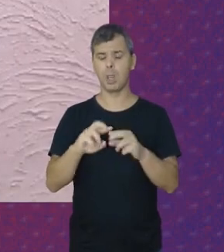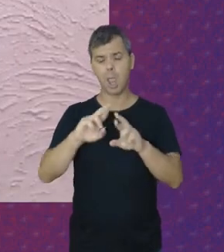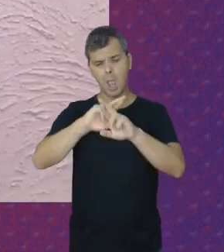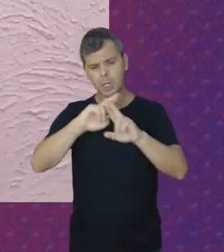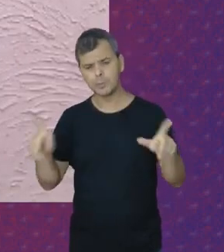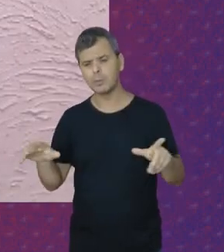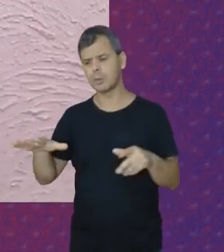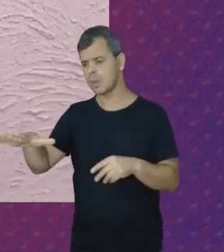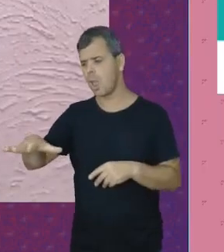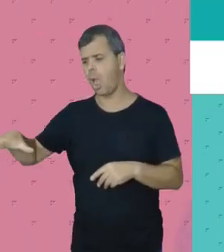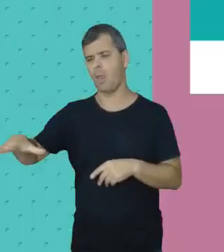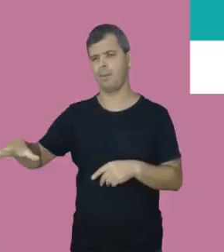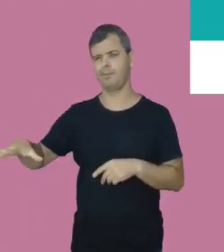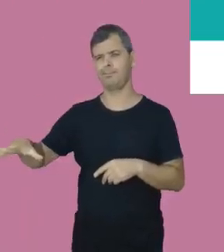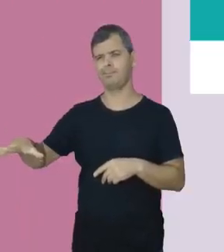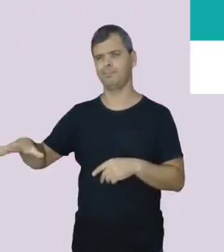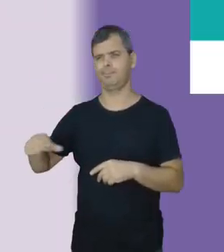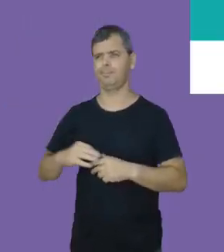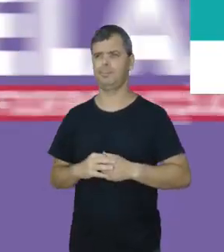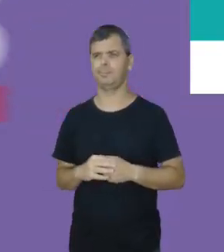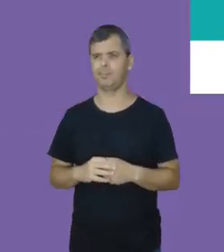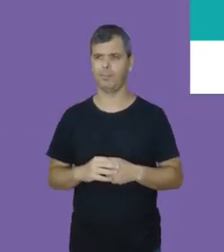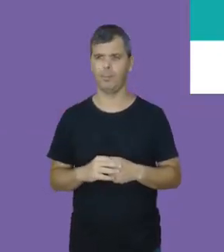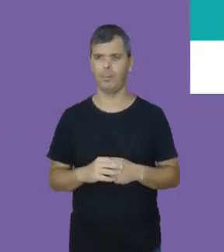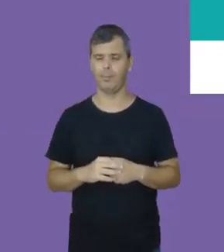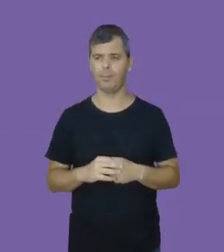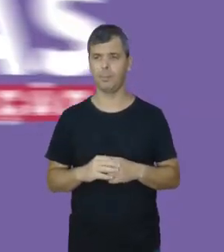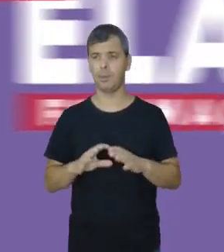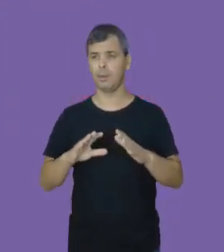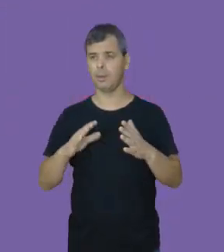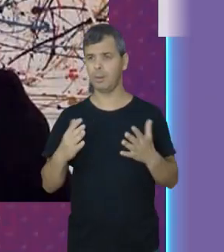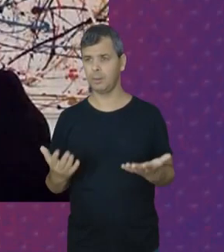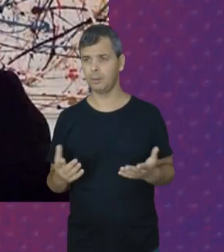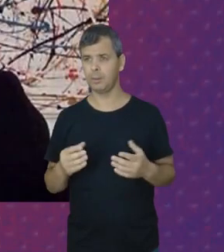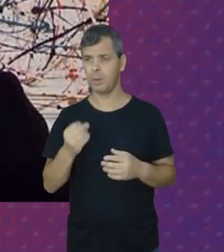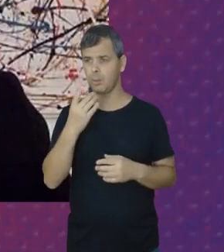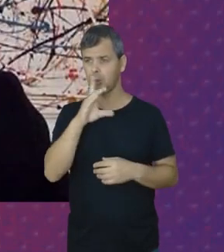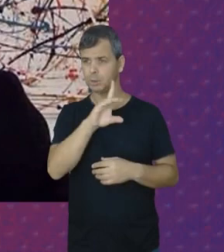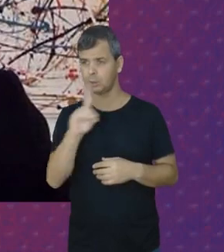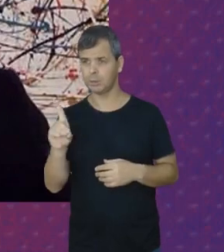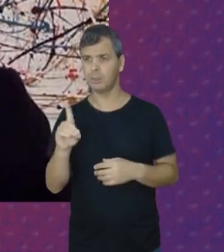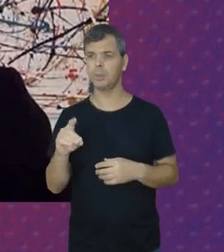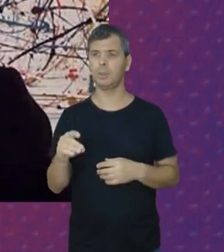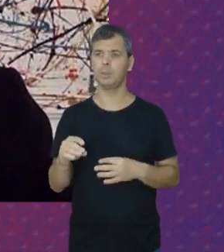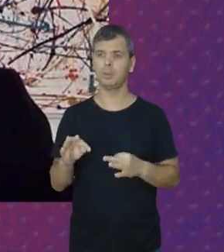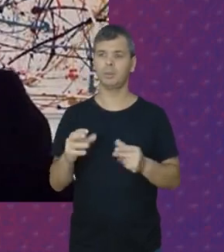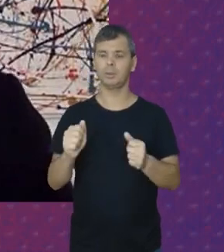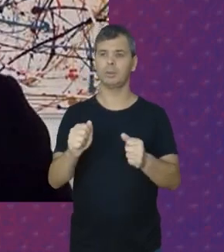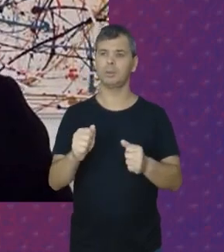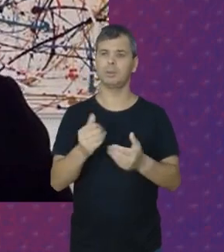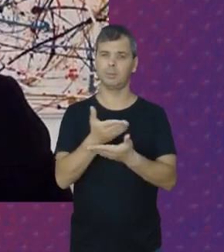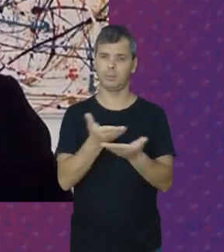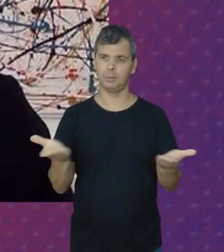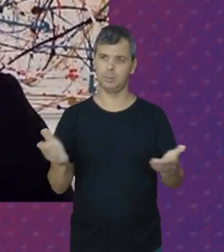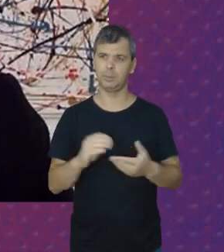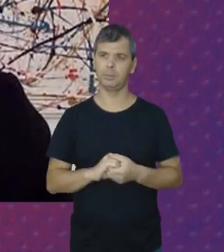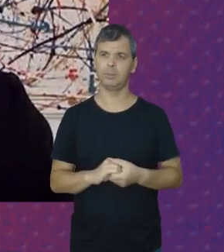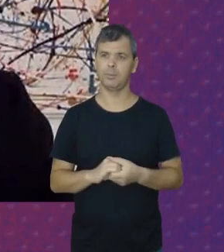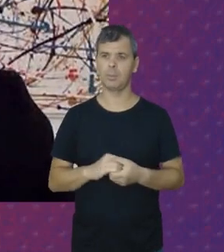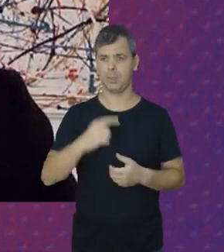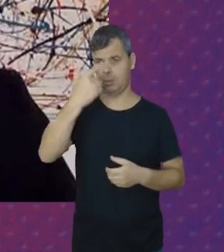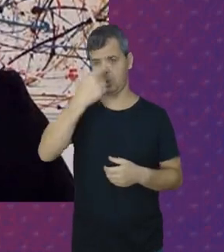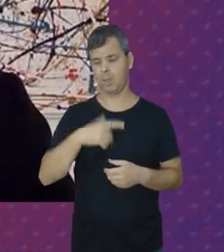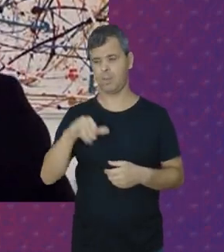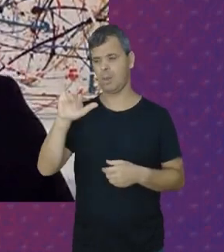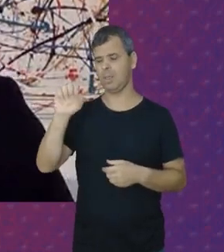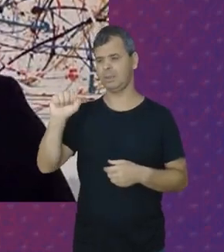diferente para a nossa categoria de trabalhadoras domésticas? Bom, olá a todas, todos e todes. Meu nome é